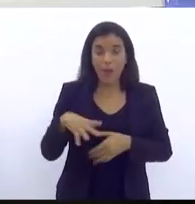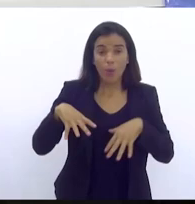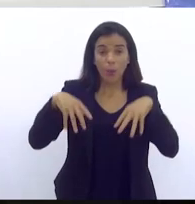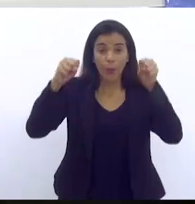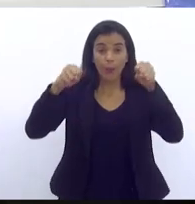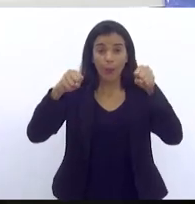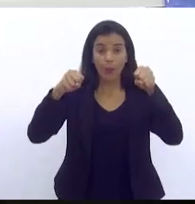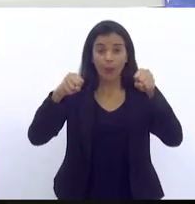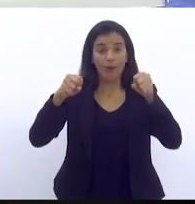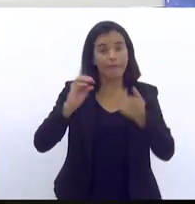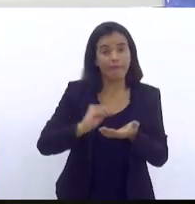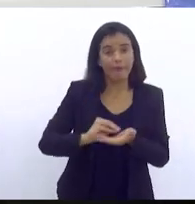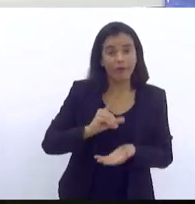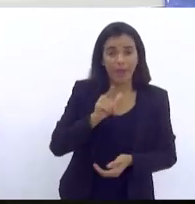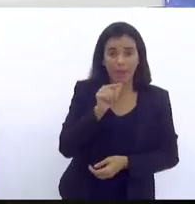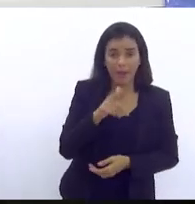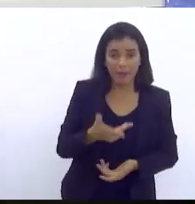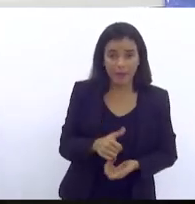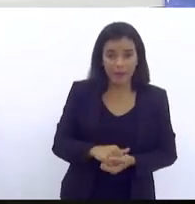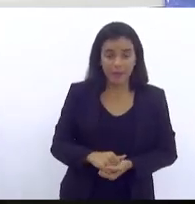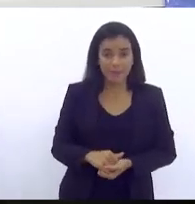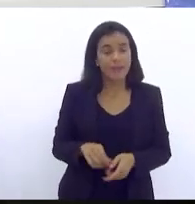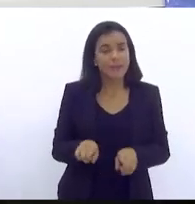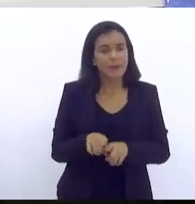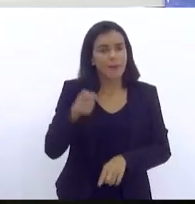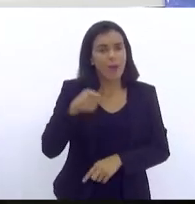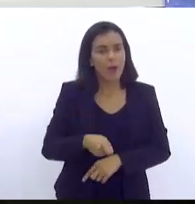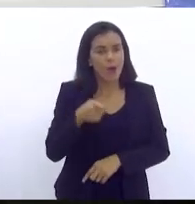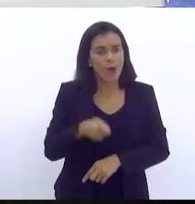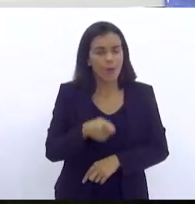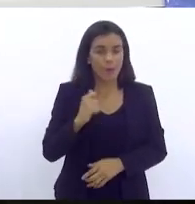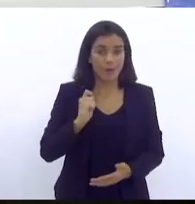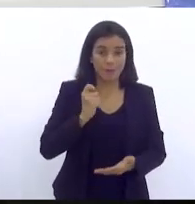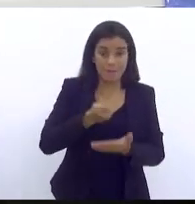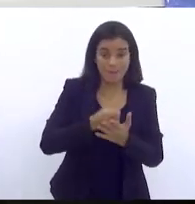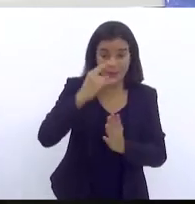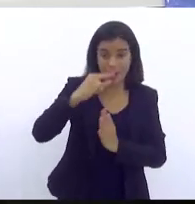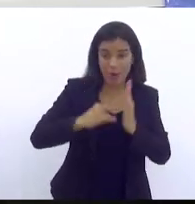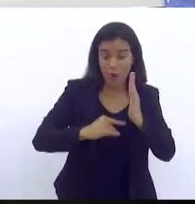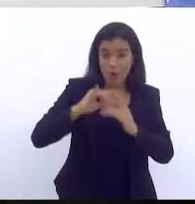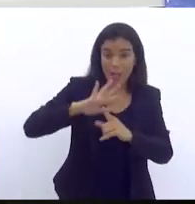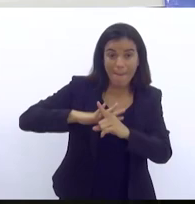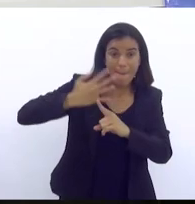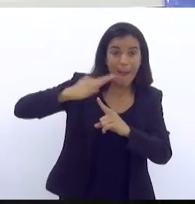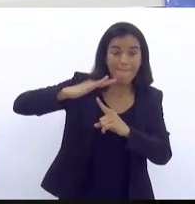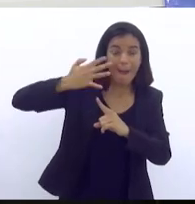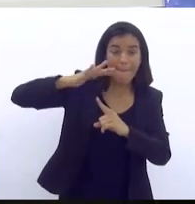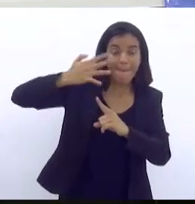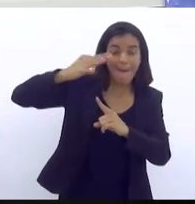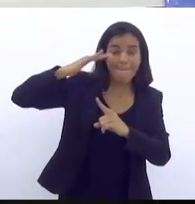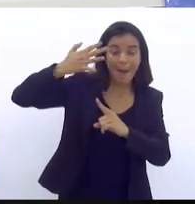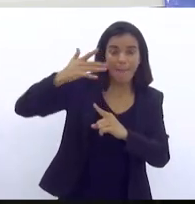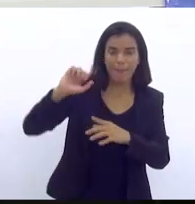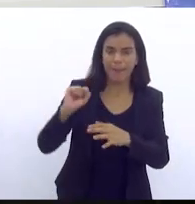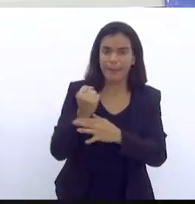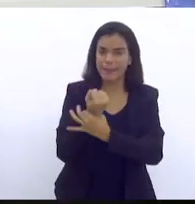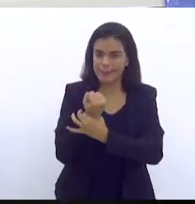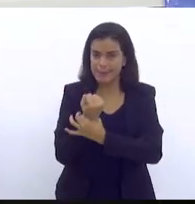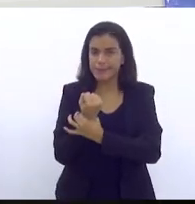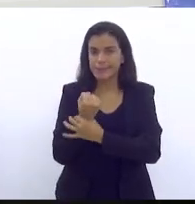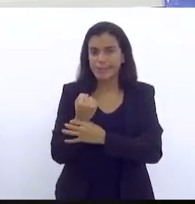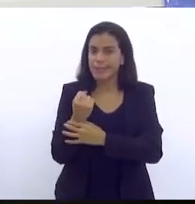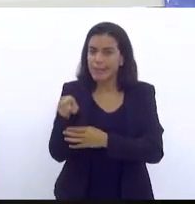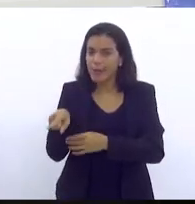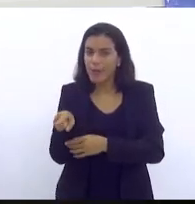luz falta água e são obrigados a pagar contas mais altas de luz para se garantir o elemento